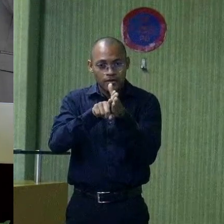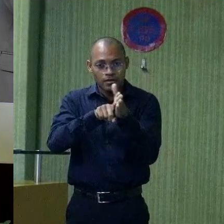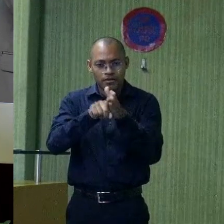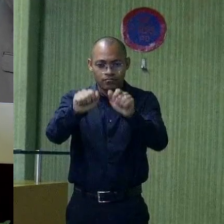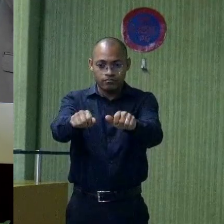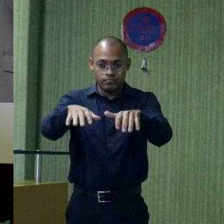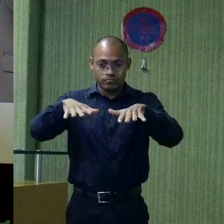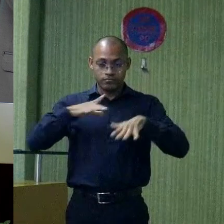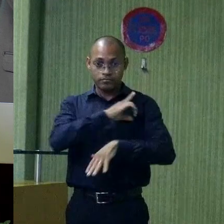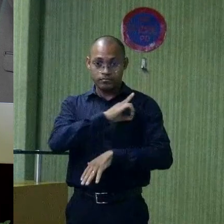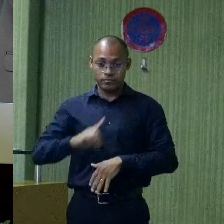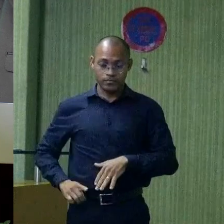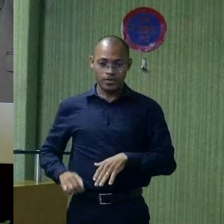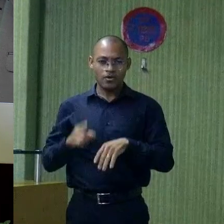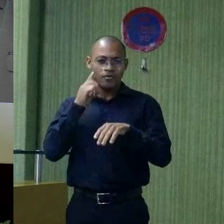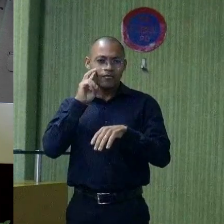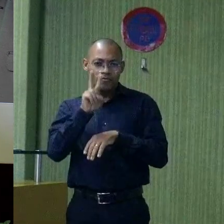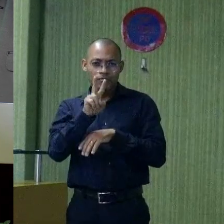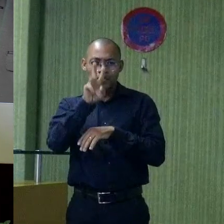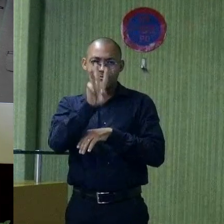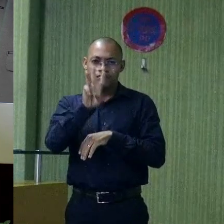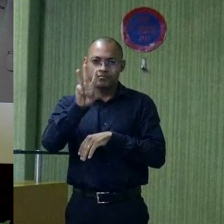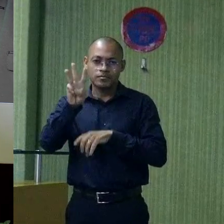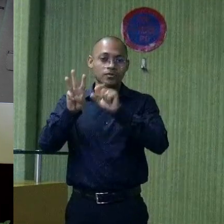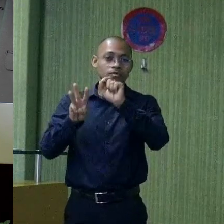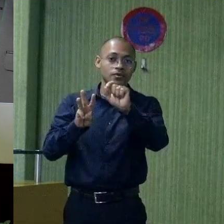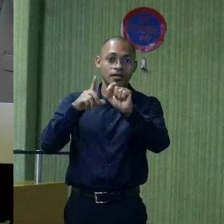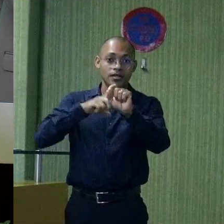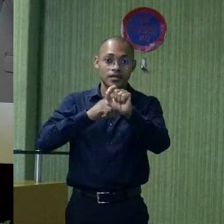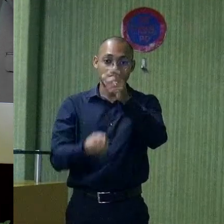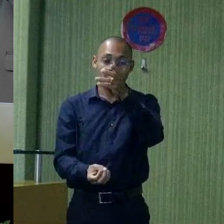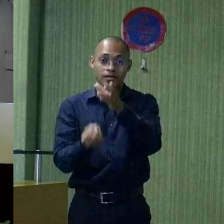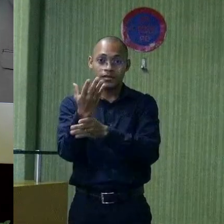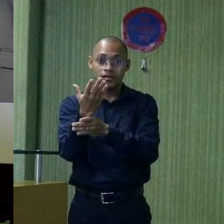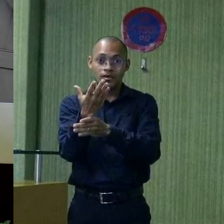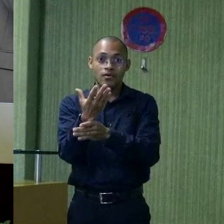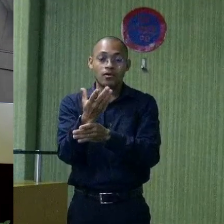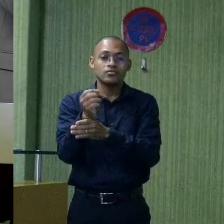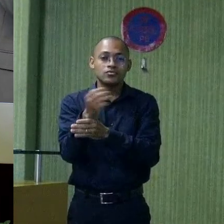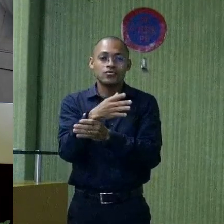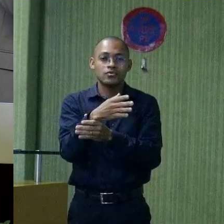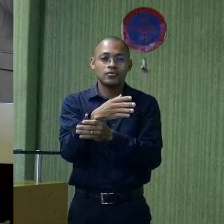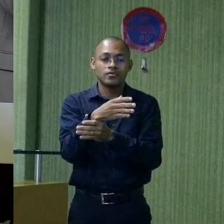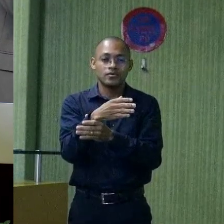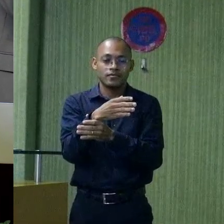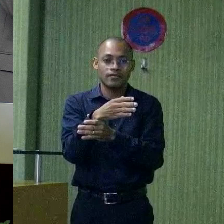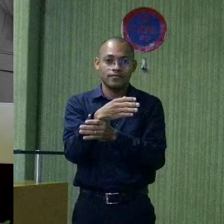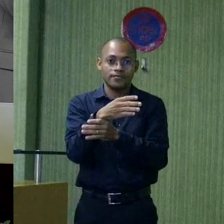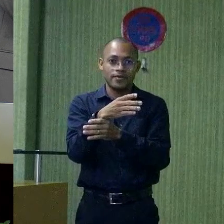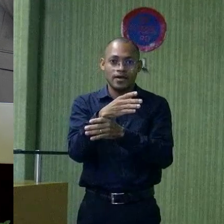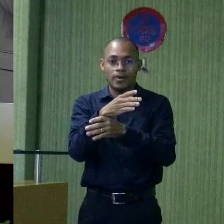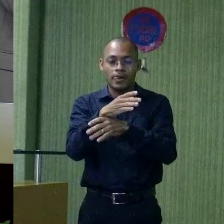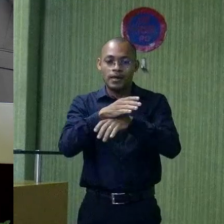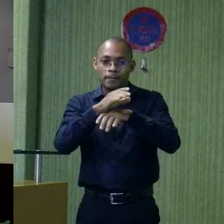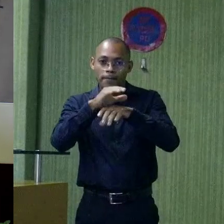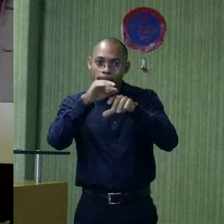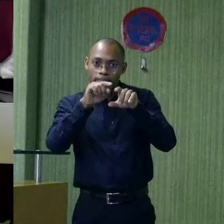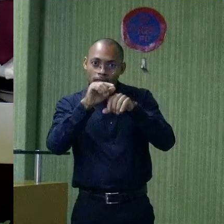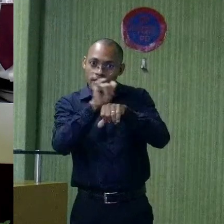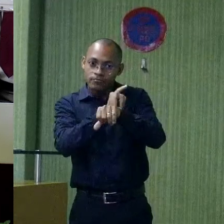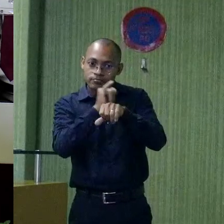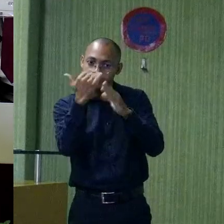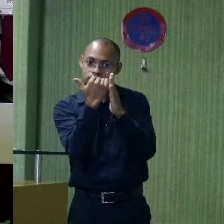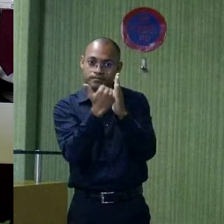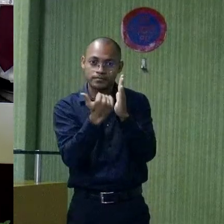deputados na internet a gente vê que foi requerida a criação de uma comissão especial Tá certo para avaliar